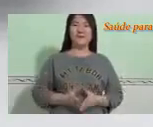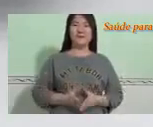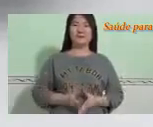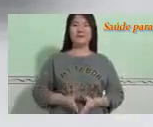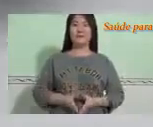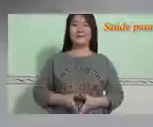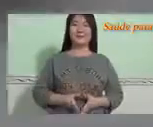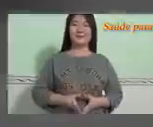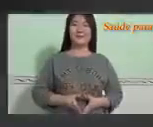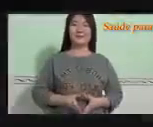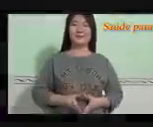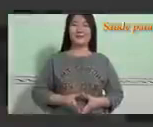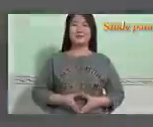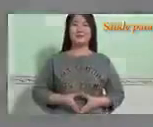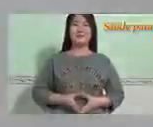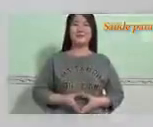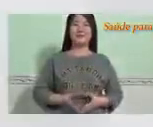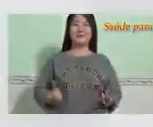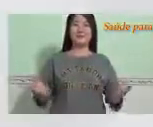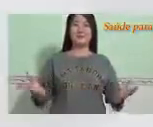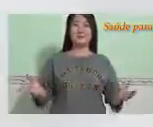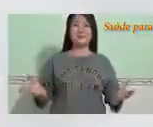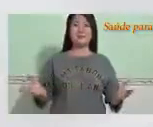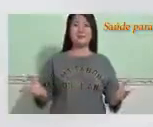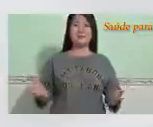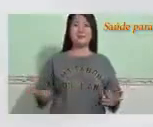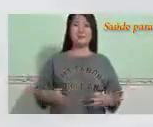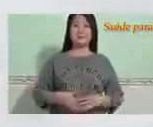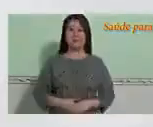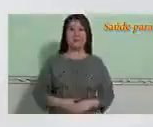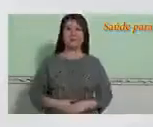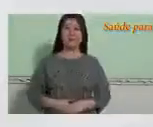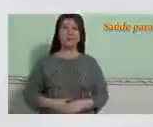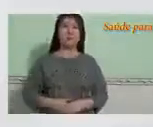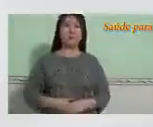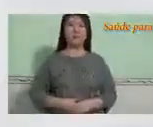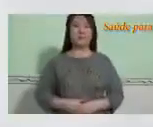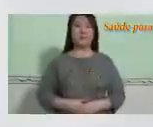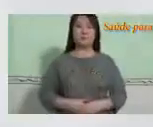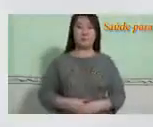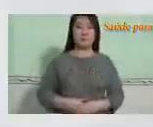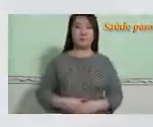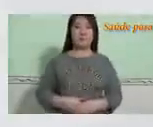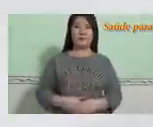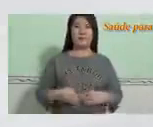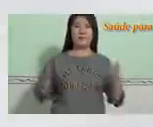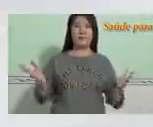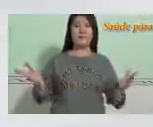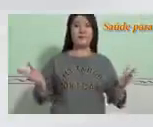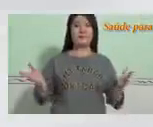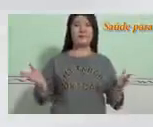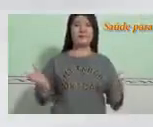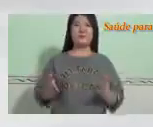Evitar acento agudo DEPOISDAS 17 H o consumo de bebidas estimulantes, vírgula, como Coca-Cola,